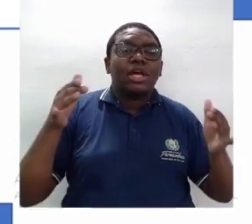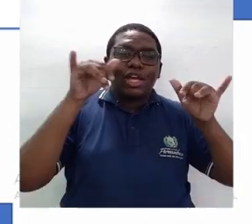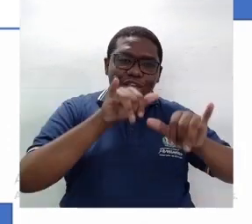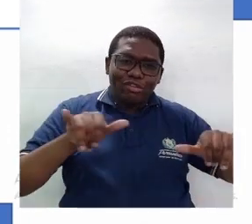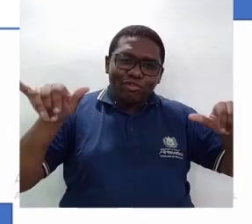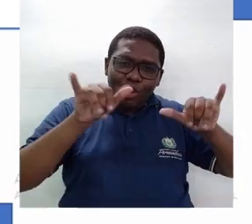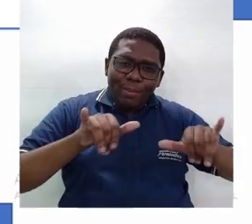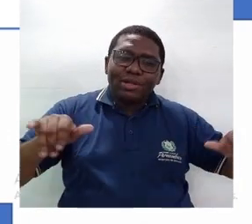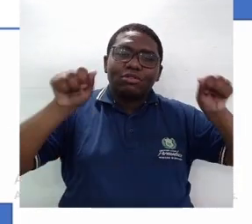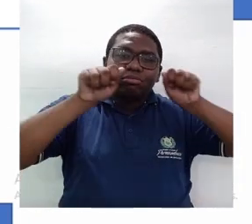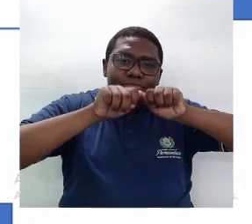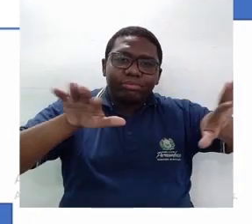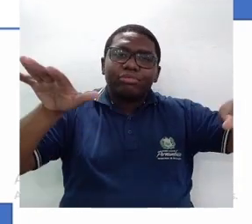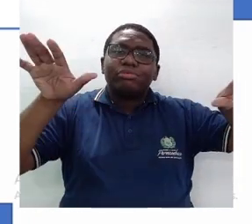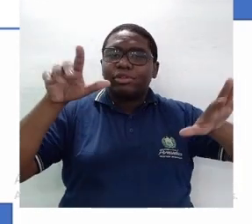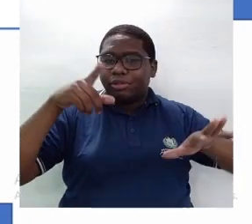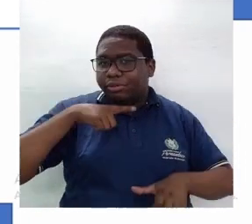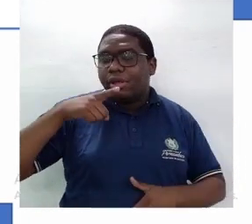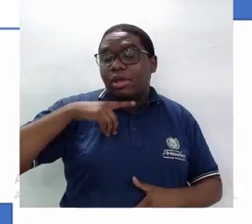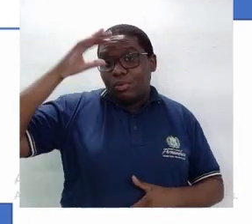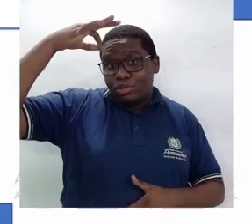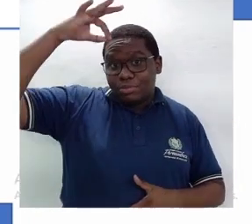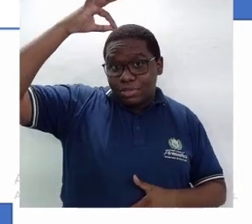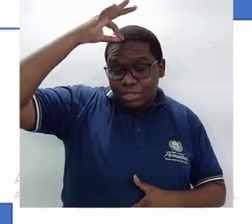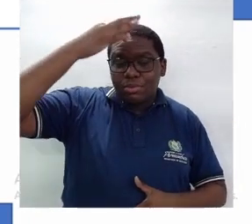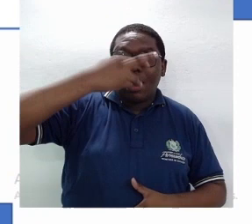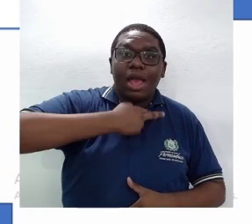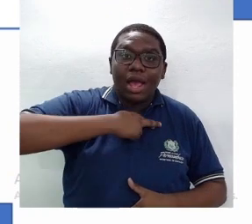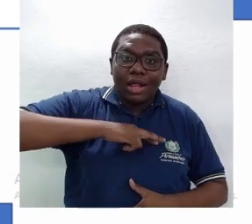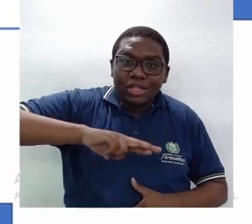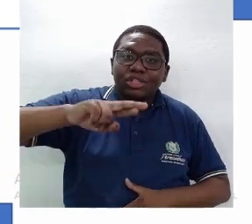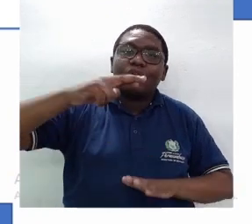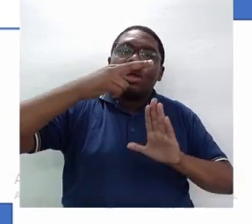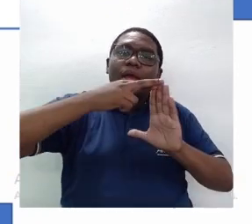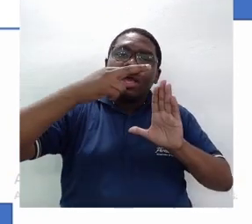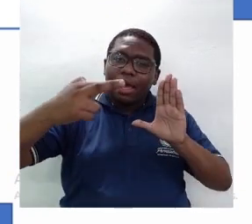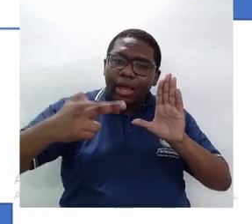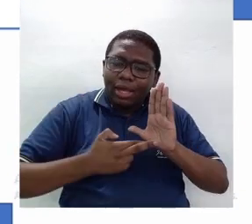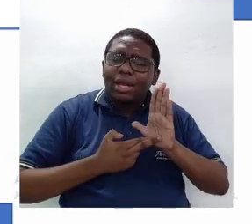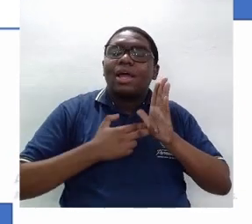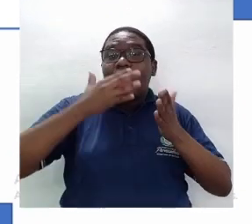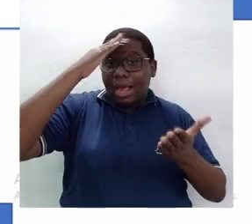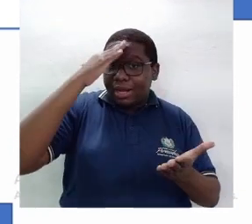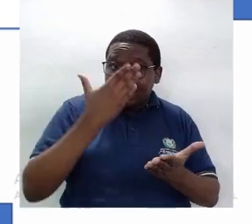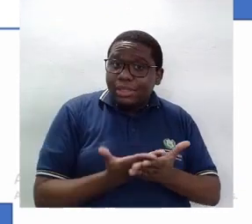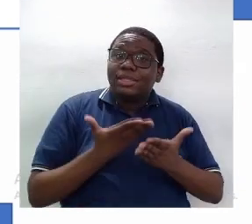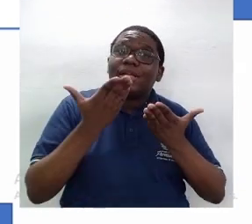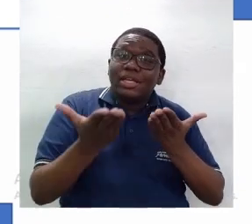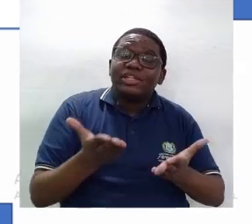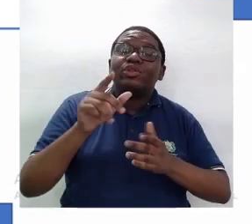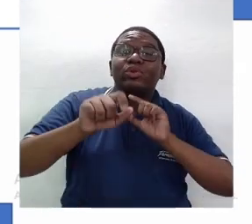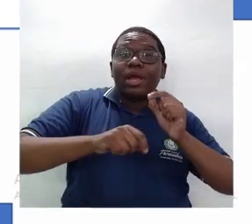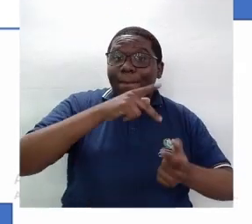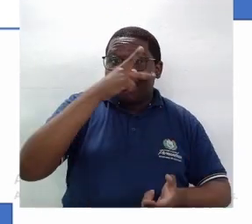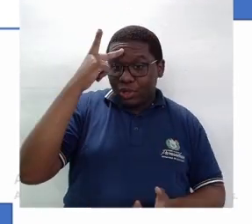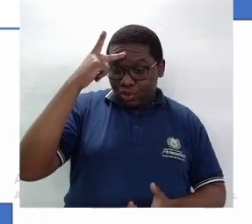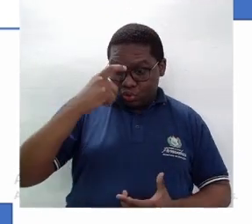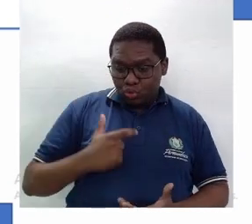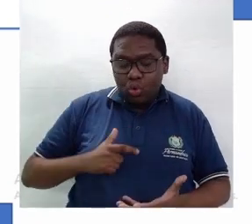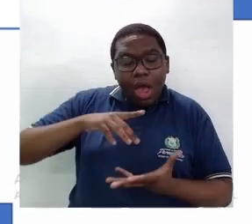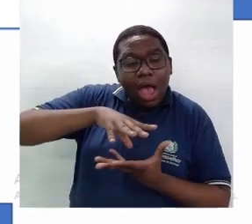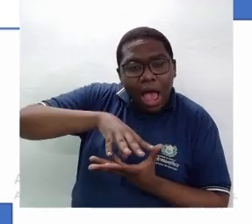informações. O Espiritismo é uma religião, doutrina, que acredita que a alma ou